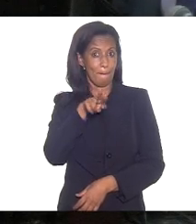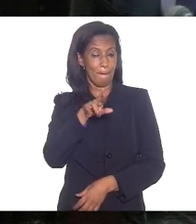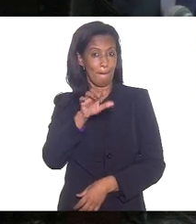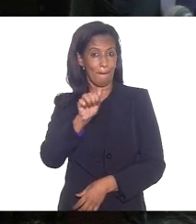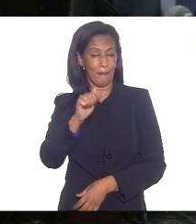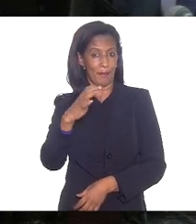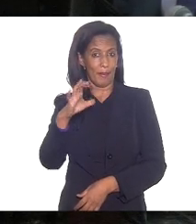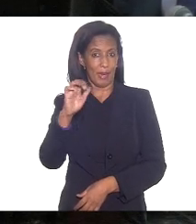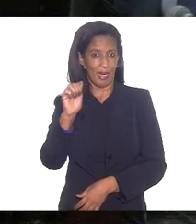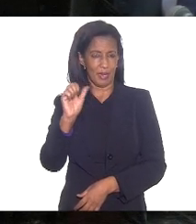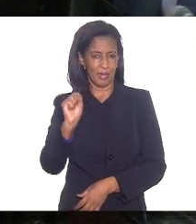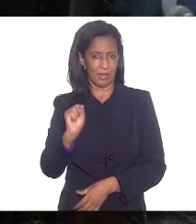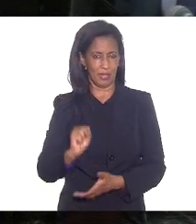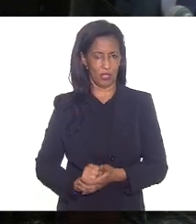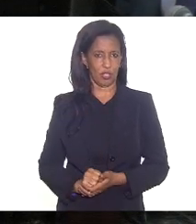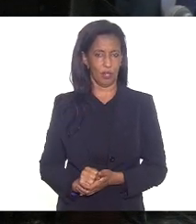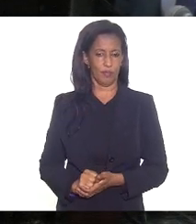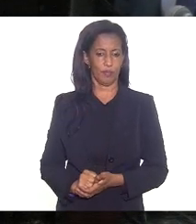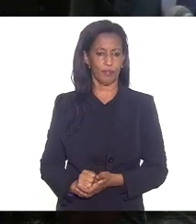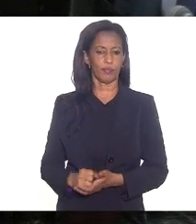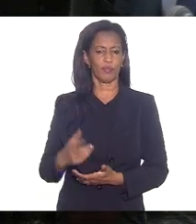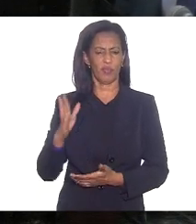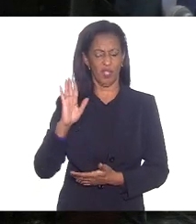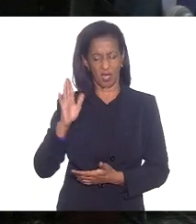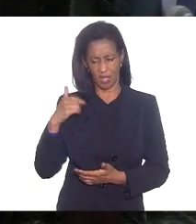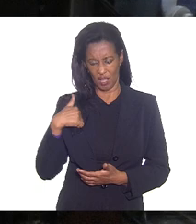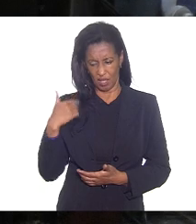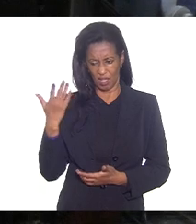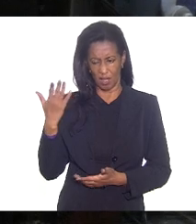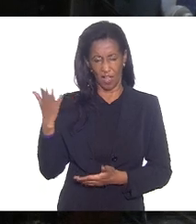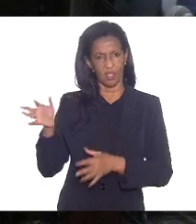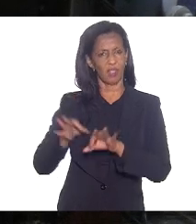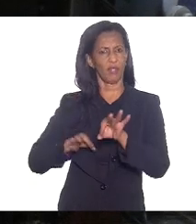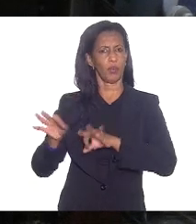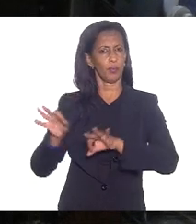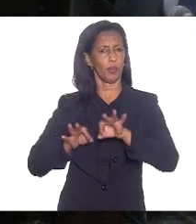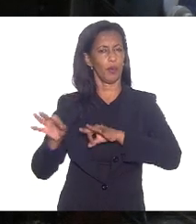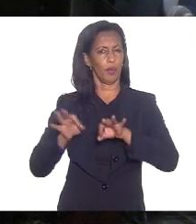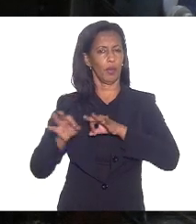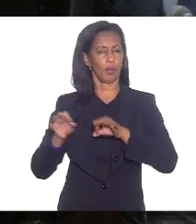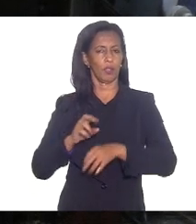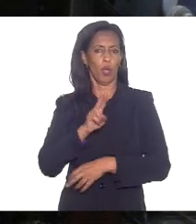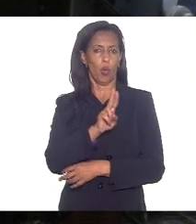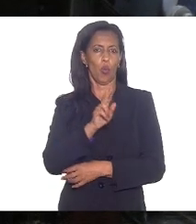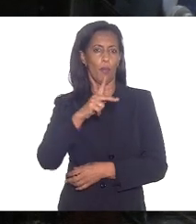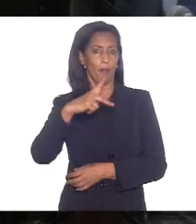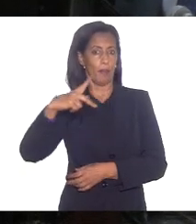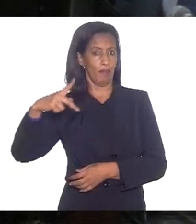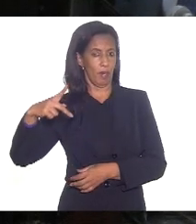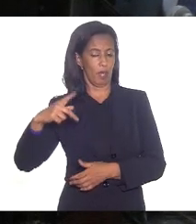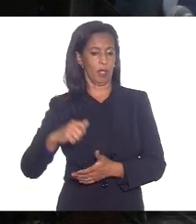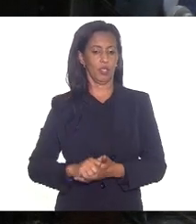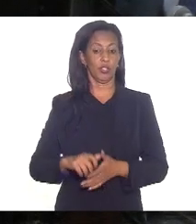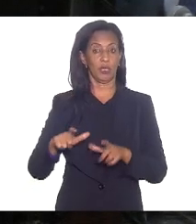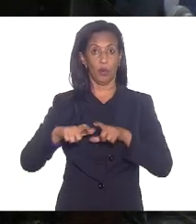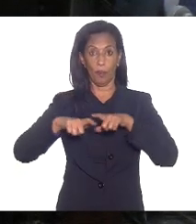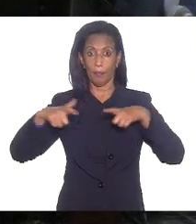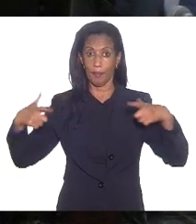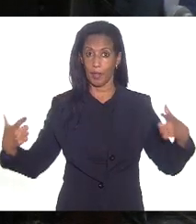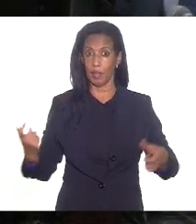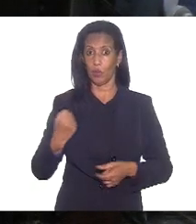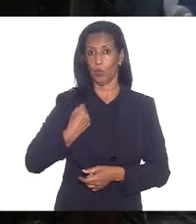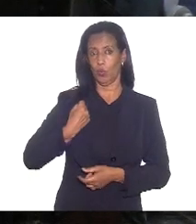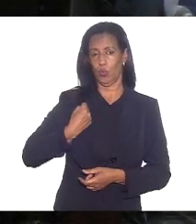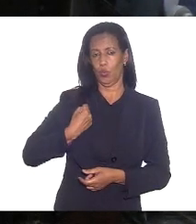Polícia Militar. Estava aí ainda no projeto das UPPs, portanto, ampliando o número